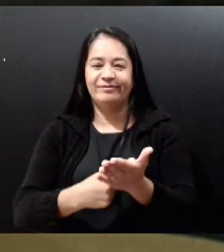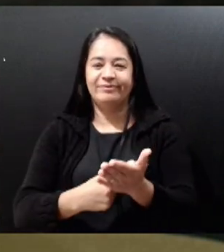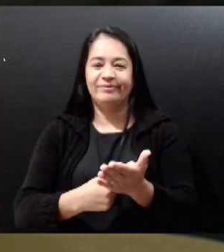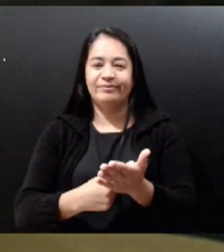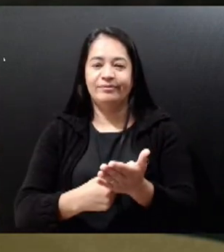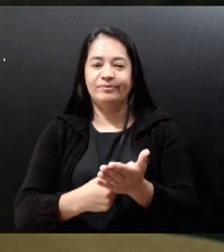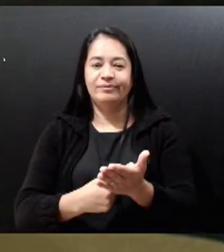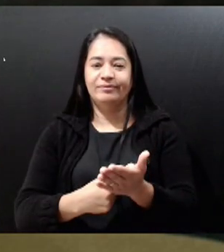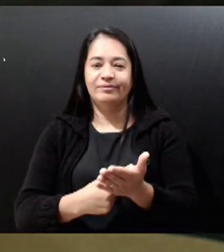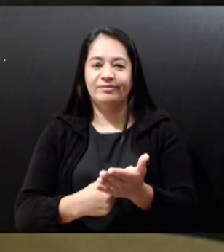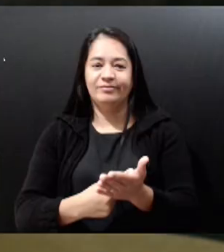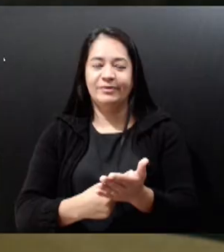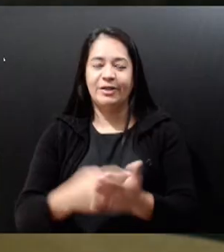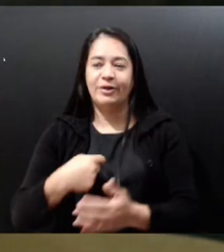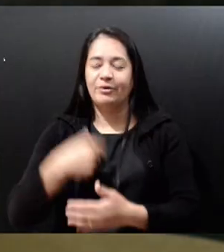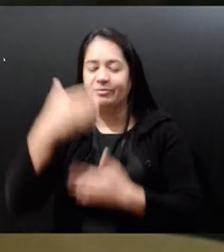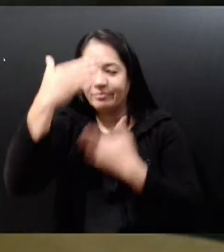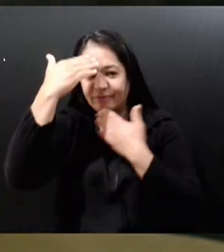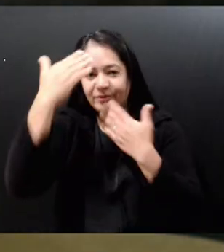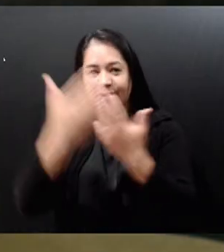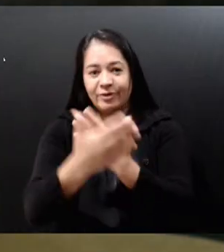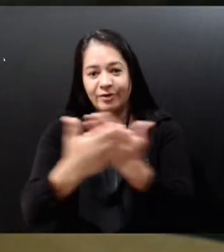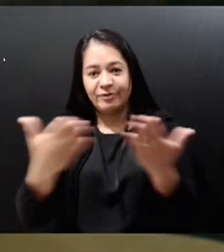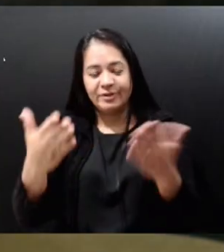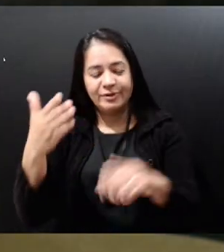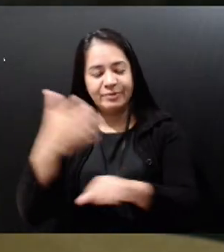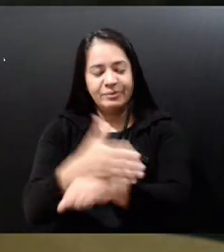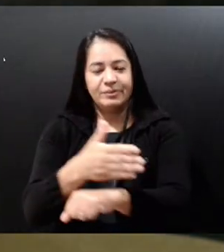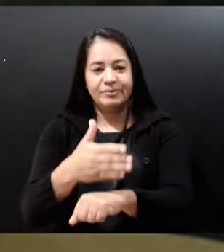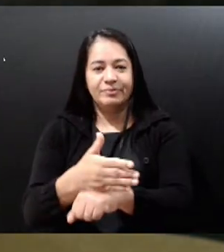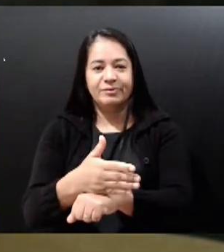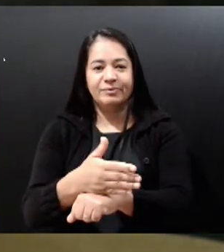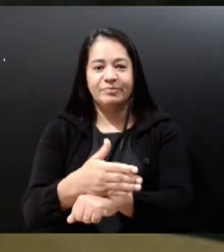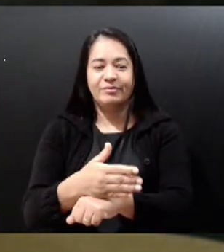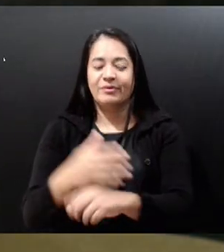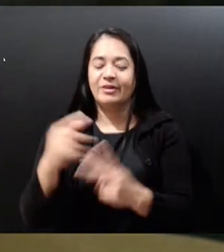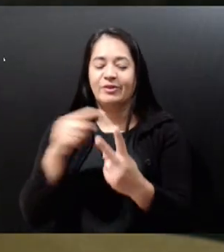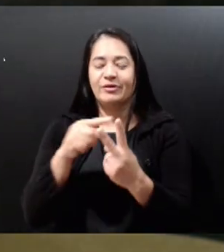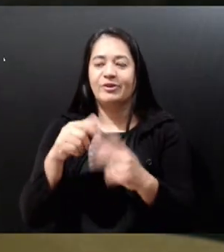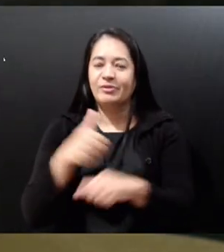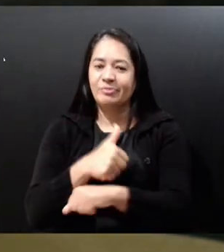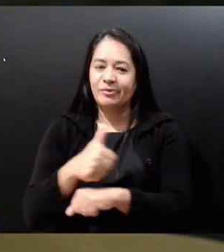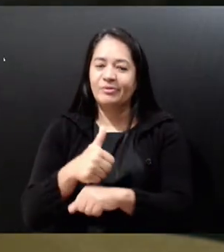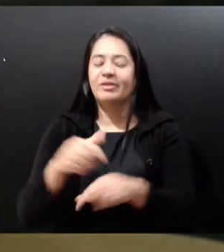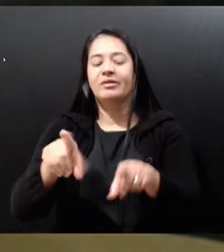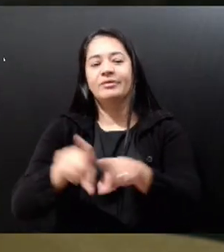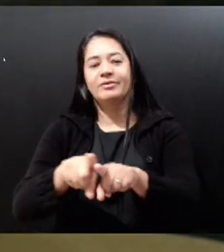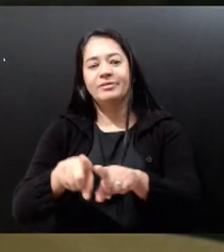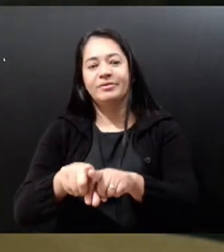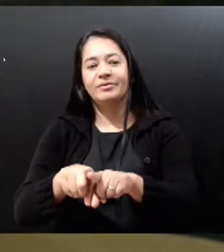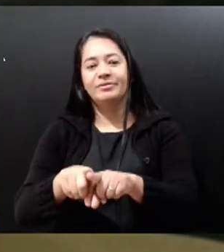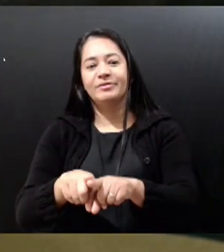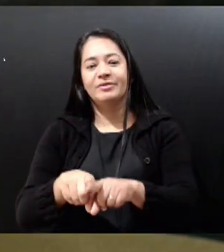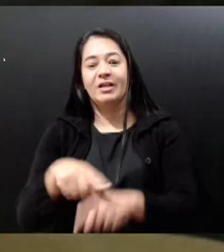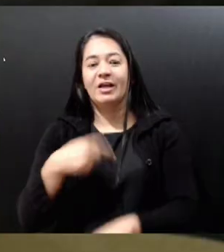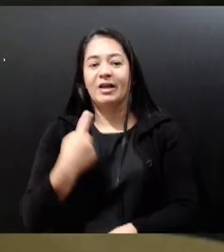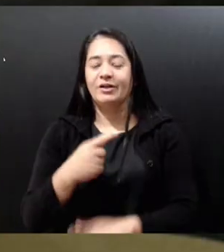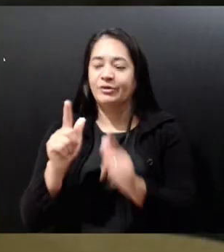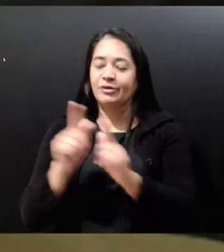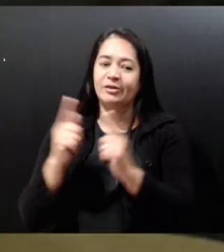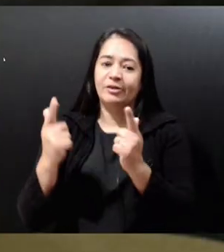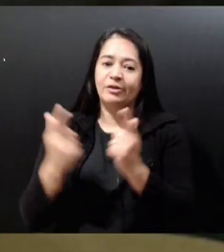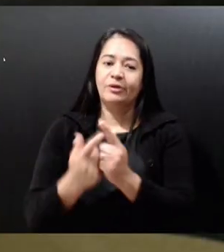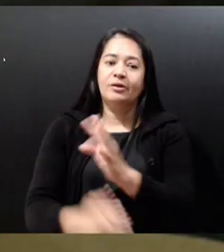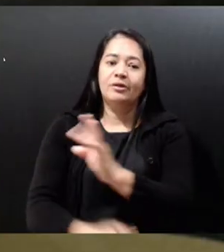mesmo a agradecer a sua participação e a participação dos nossos convidados, a nossa equipe técnica,